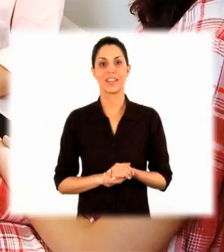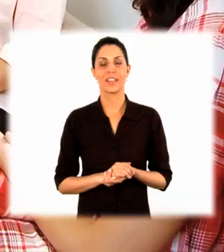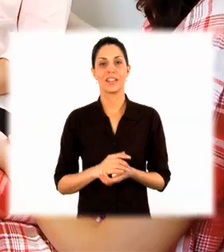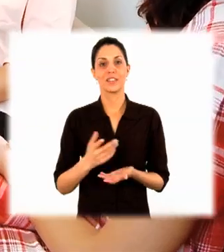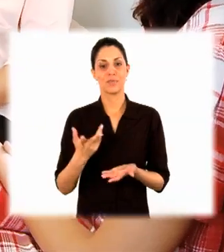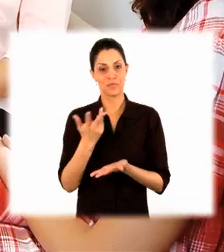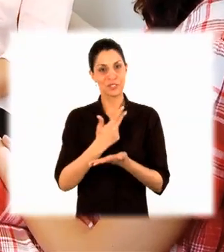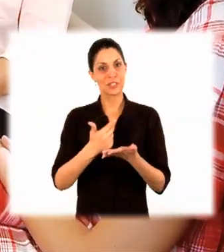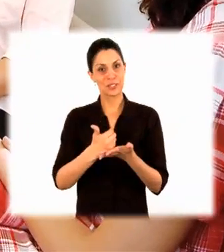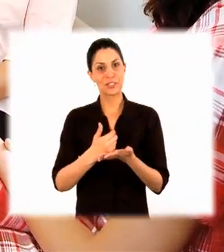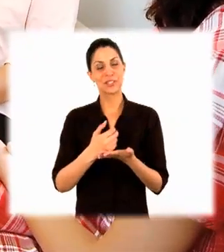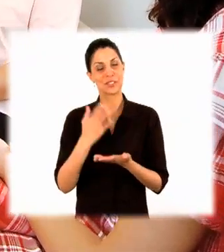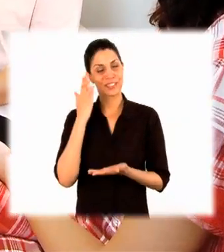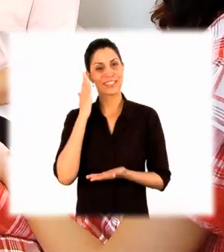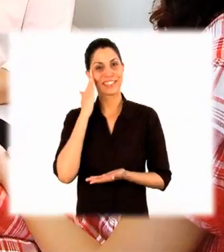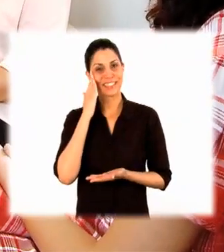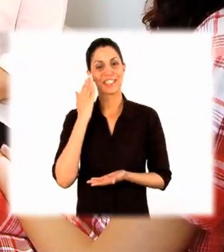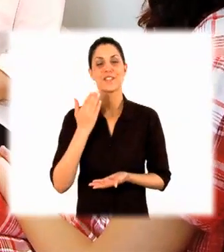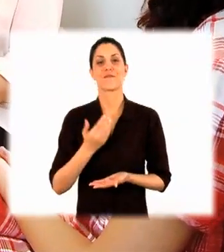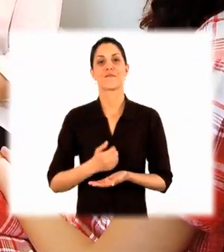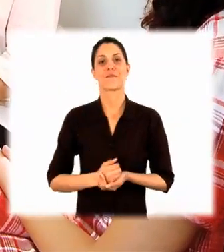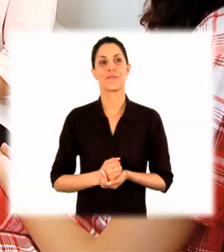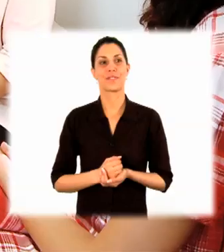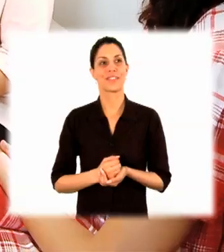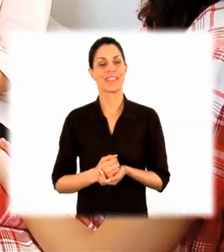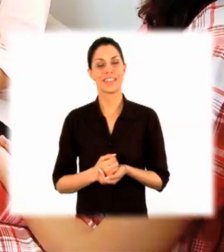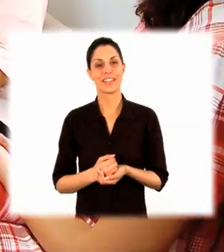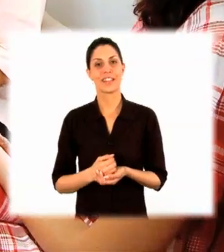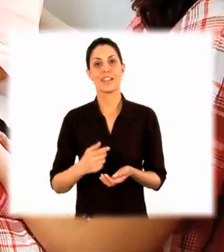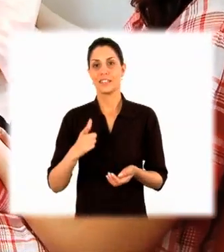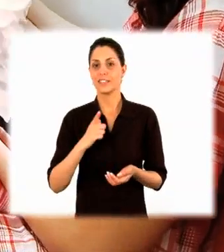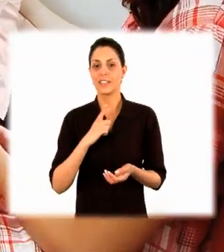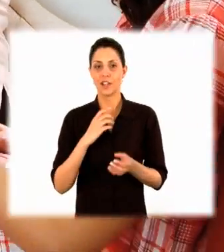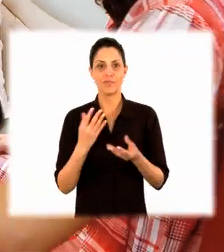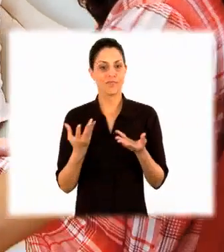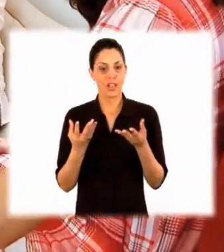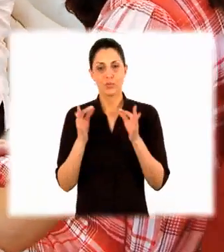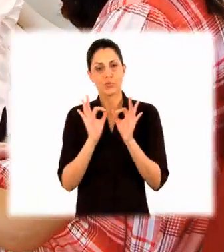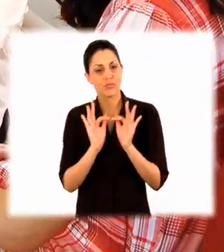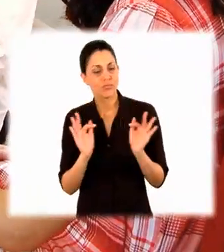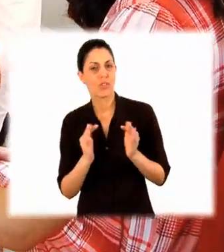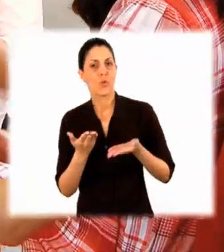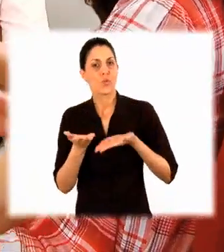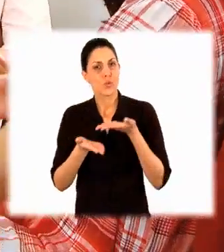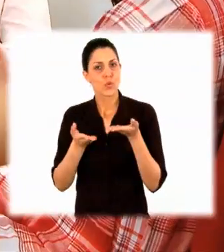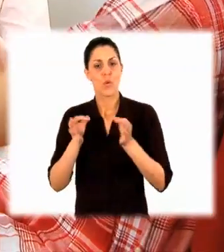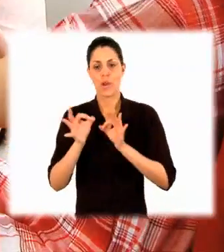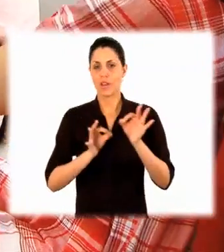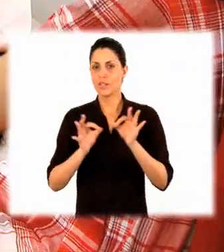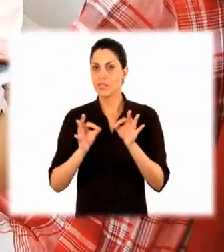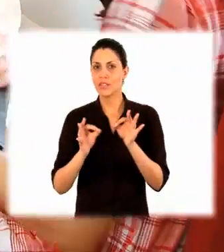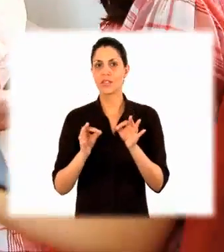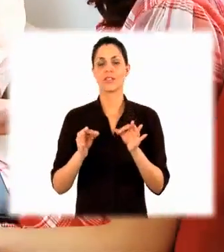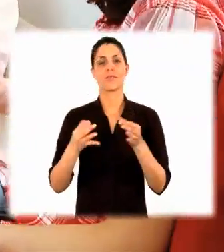uma... Ela desenha. A gente pode mostrar pra Janaína? E ela é muito caprichosa, veja. Tem até uma